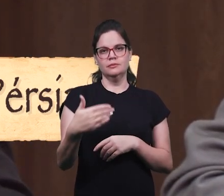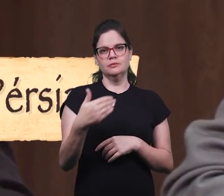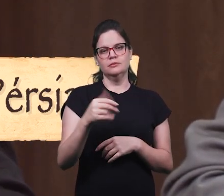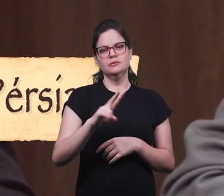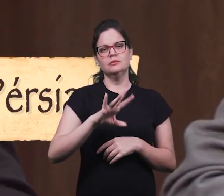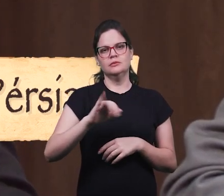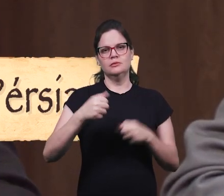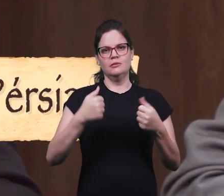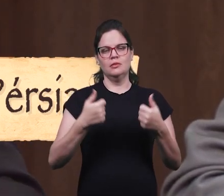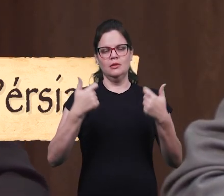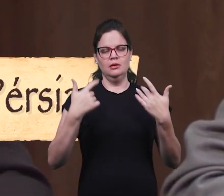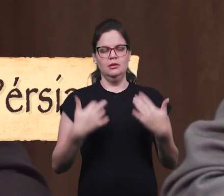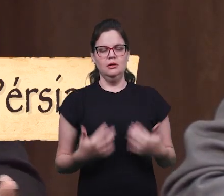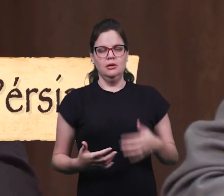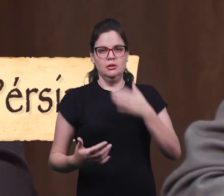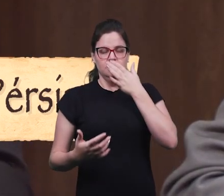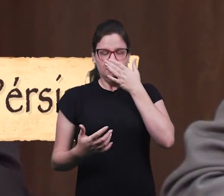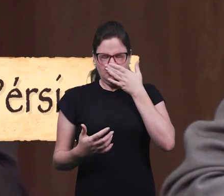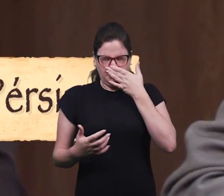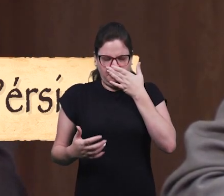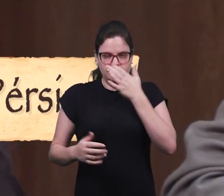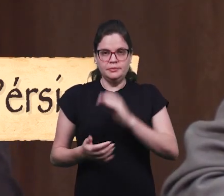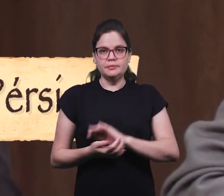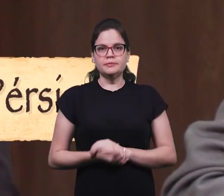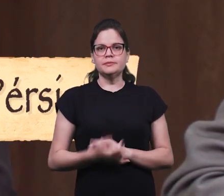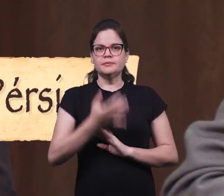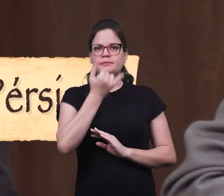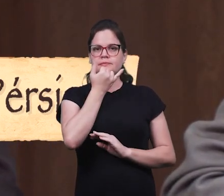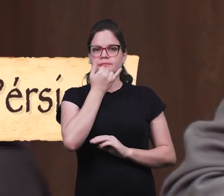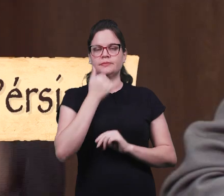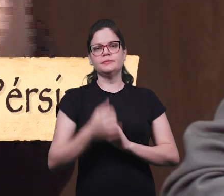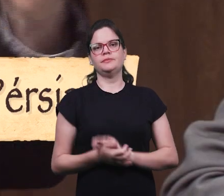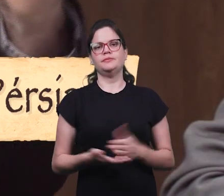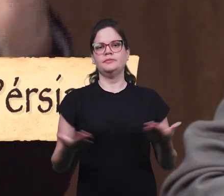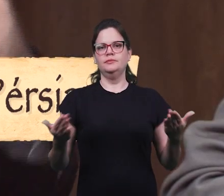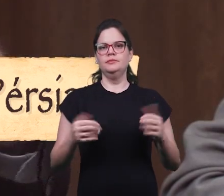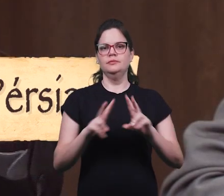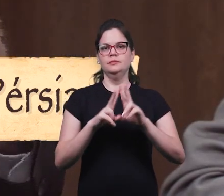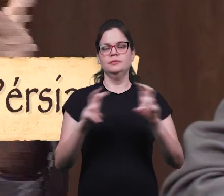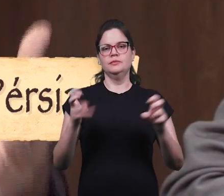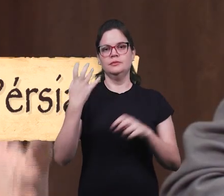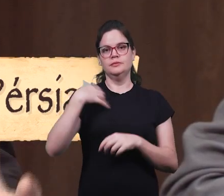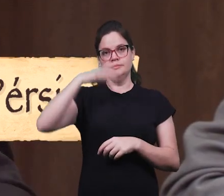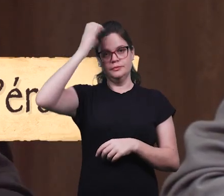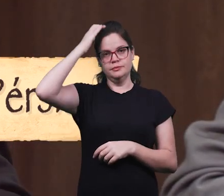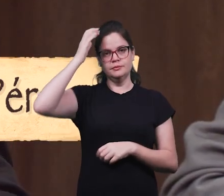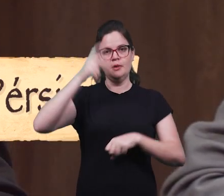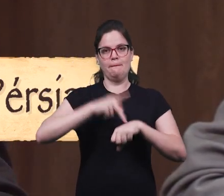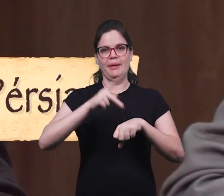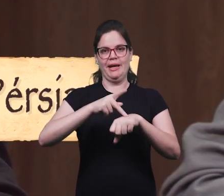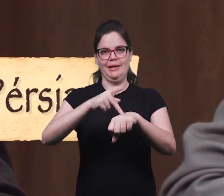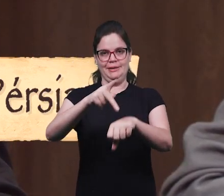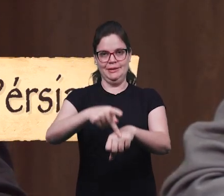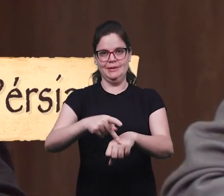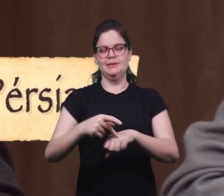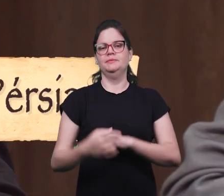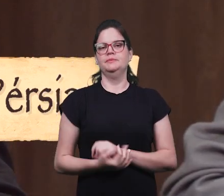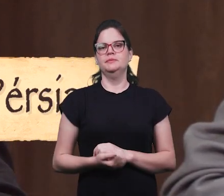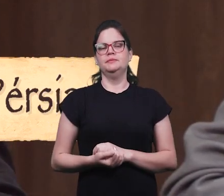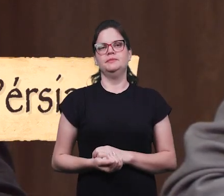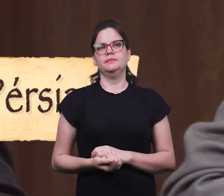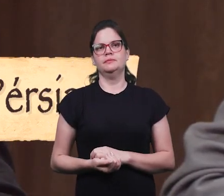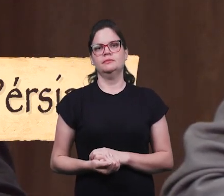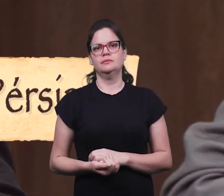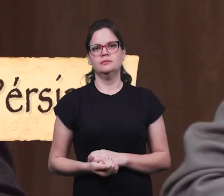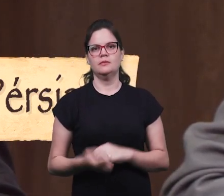episódio. Ainda é. Então, hoje nós vamos entrar no Império Persa, que sucedeu o